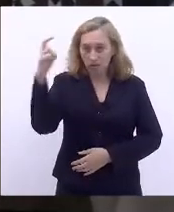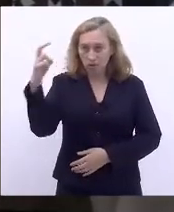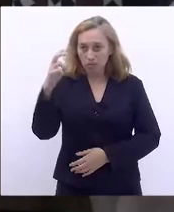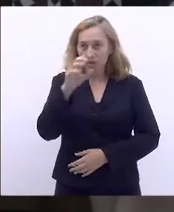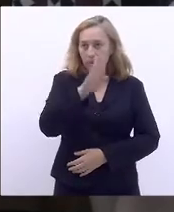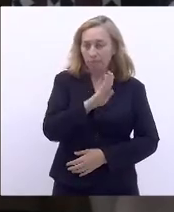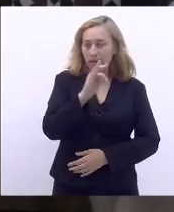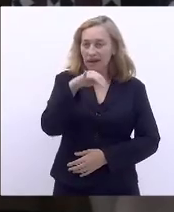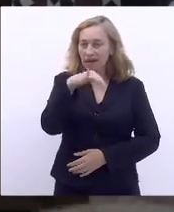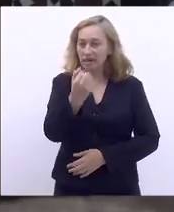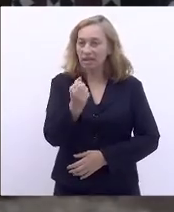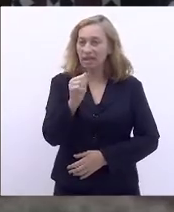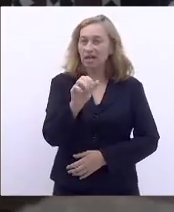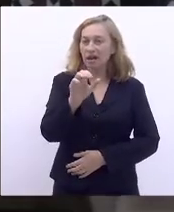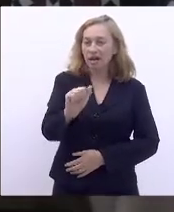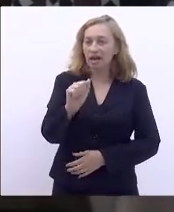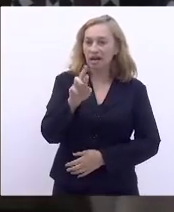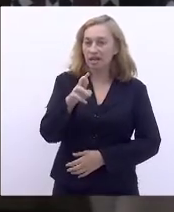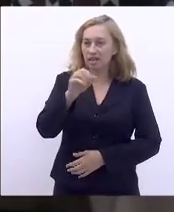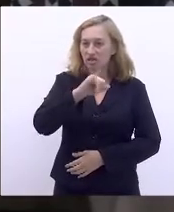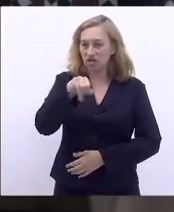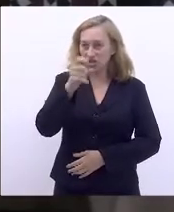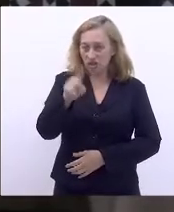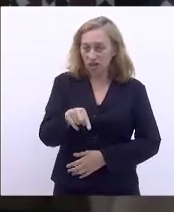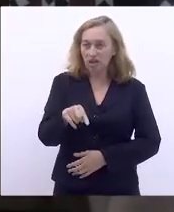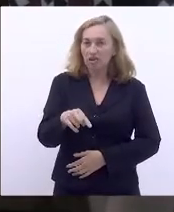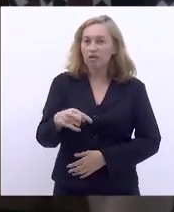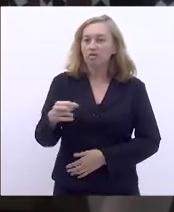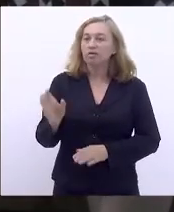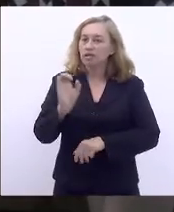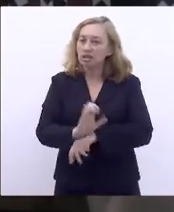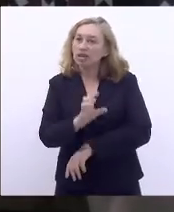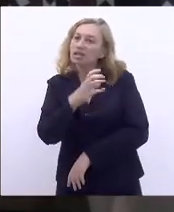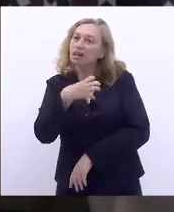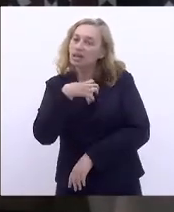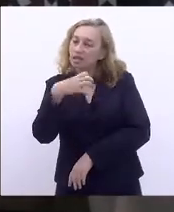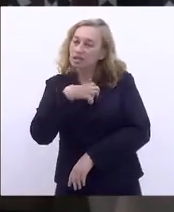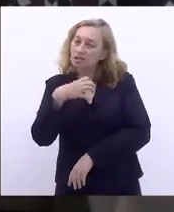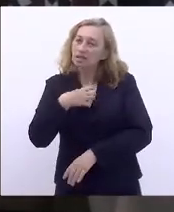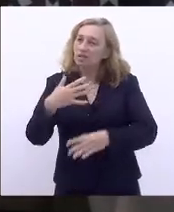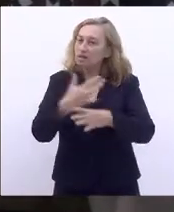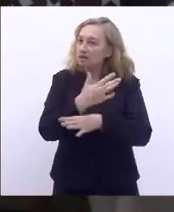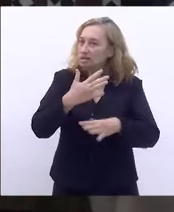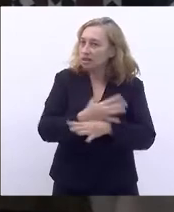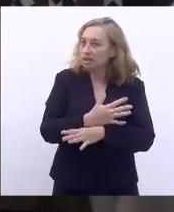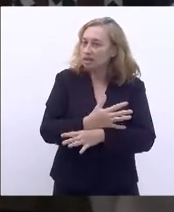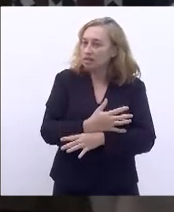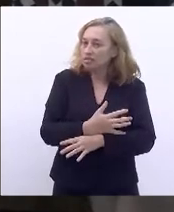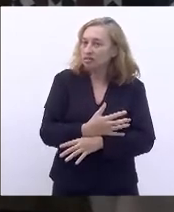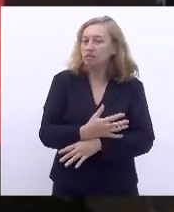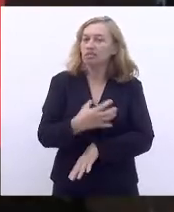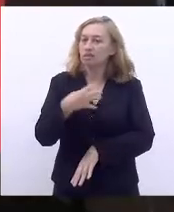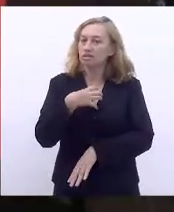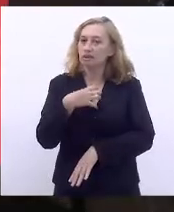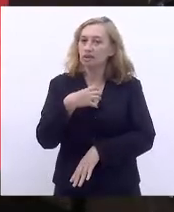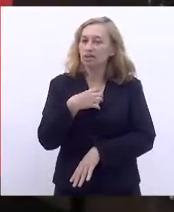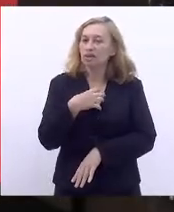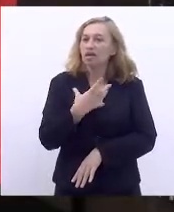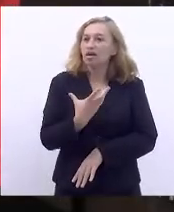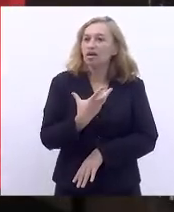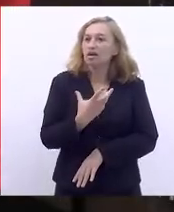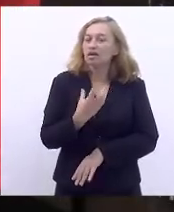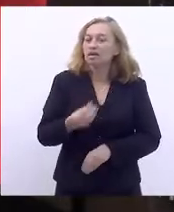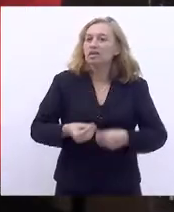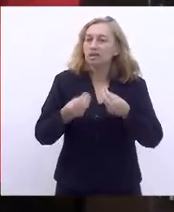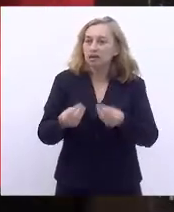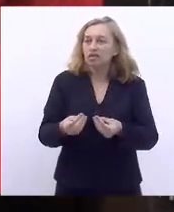do Acarajé para um estado como a Bahia, para uma cidade como Salvador, que deu para o Brasil